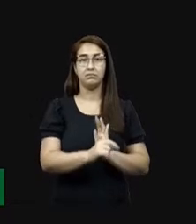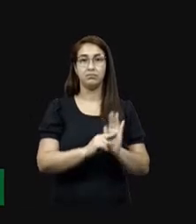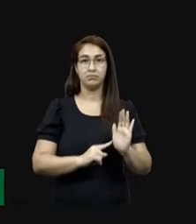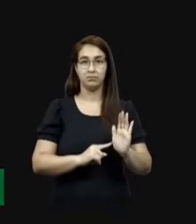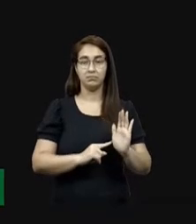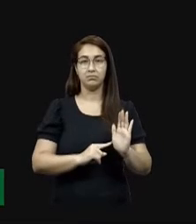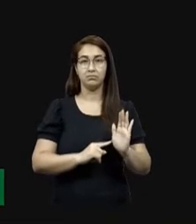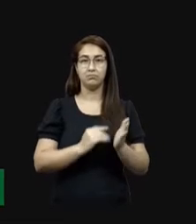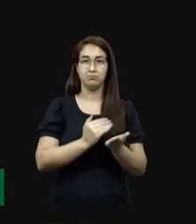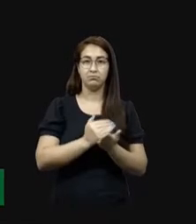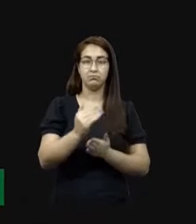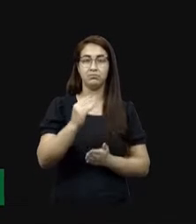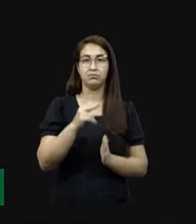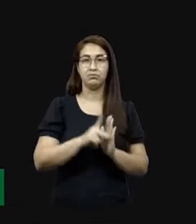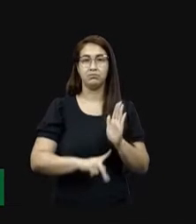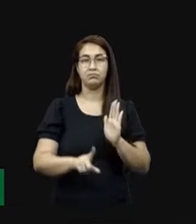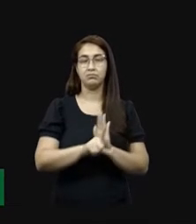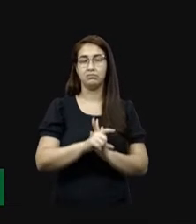ao